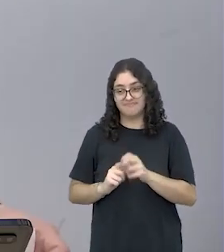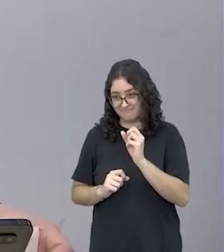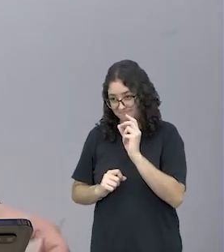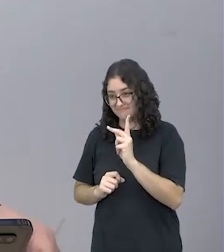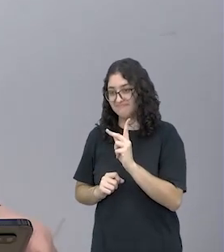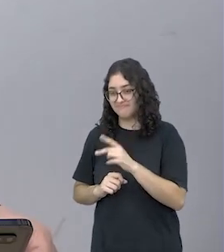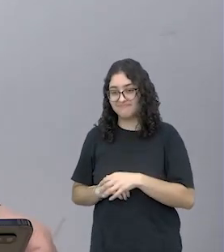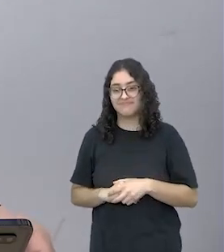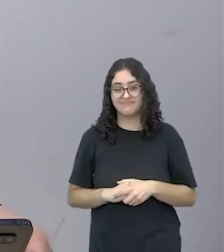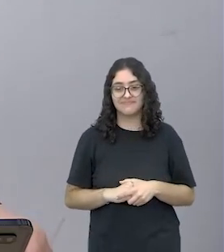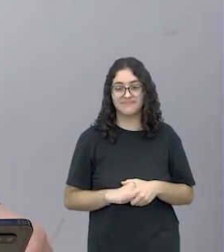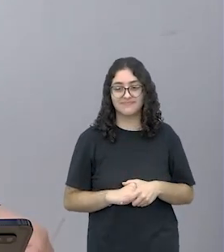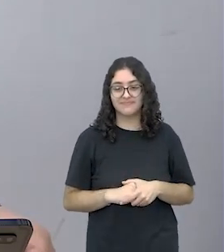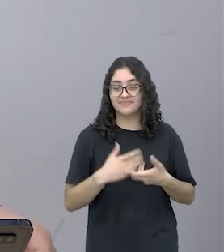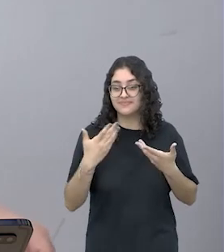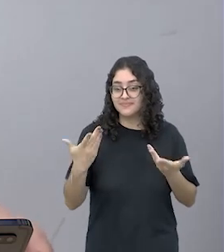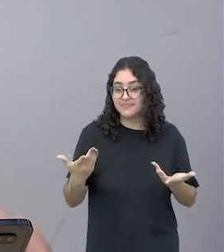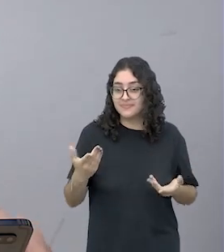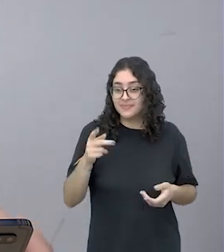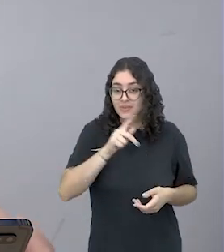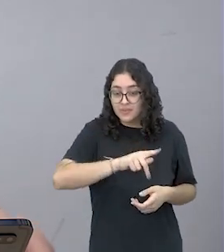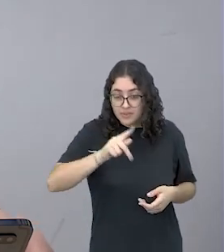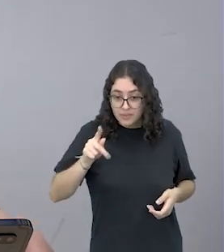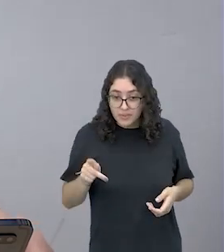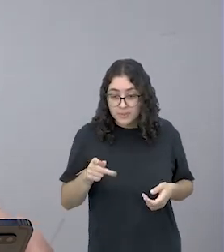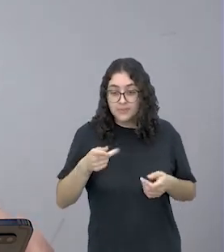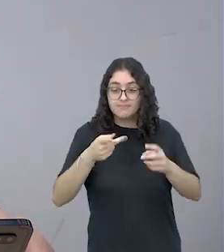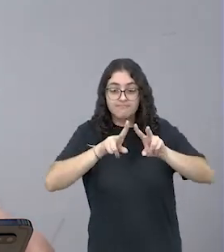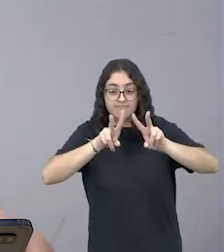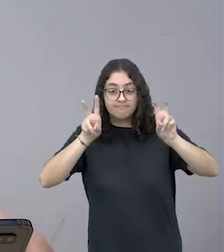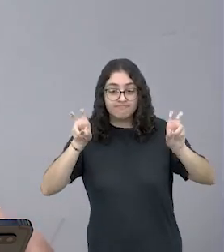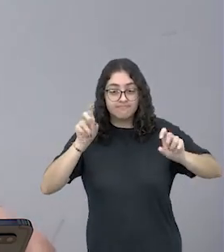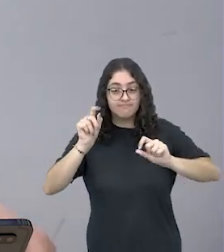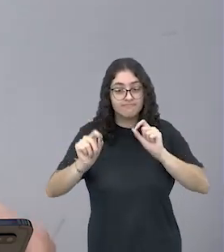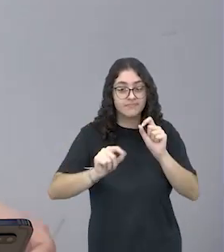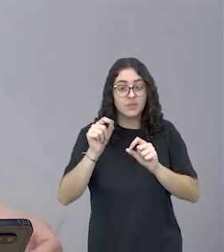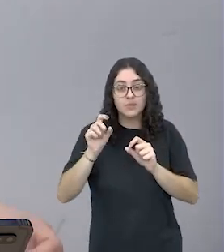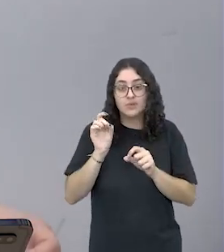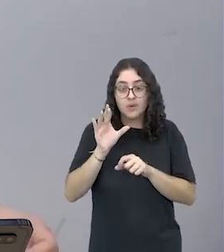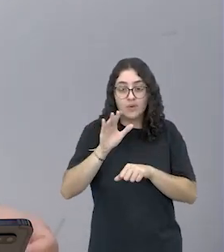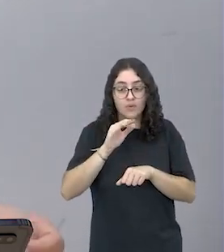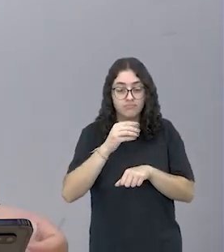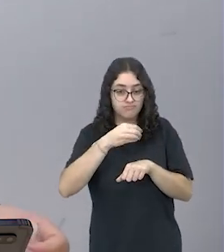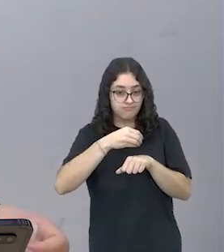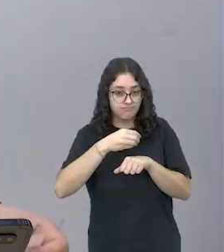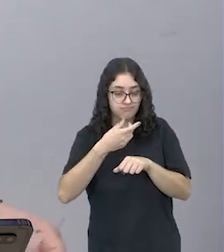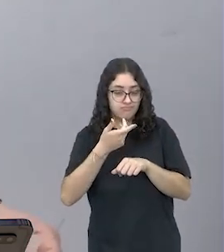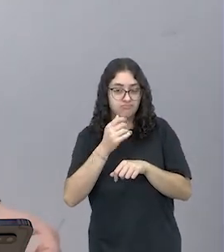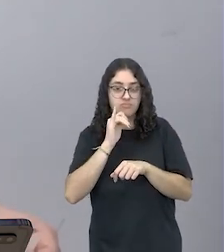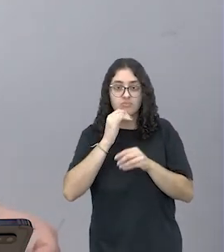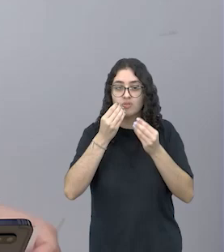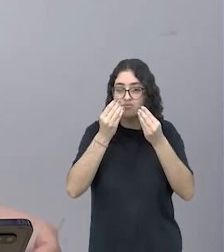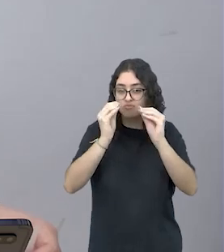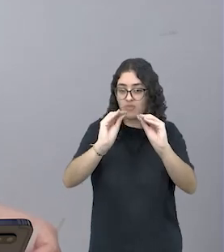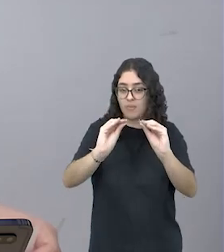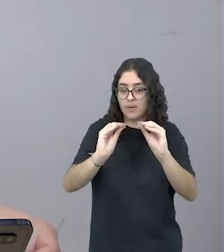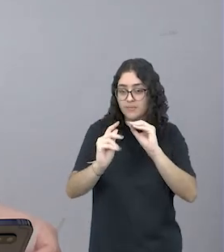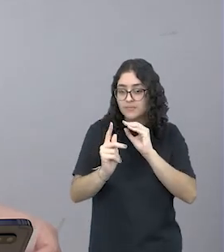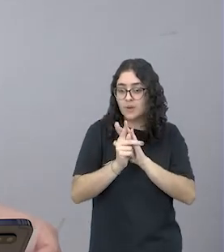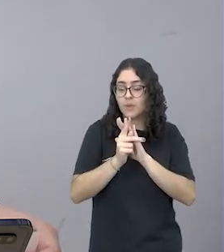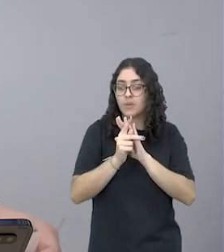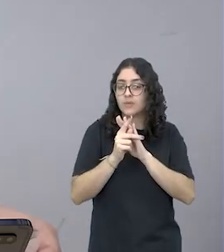Terezinha. Tá aí. Então, professores e professoras, só um recadinho, né? Em relação